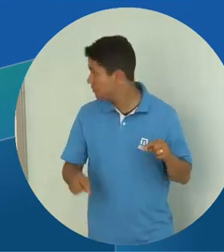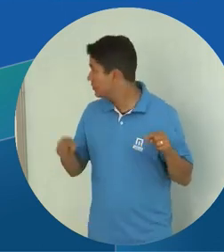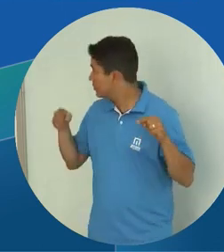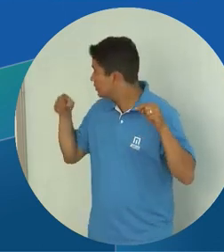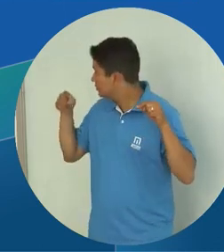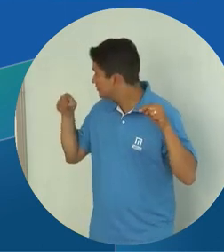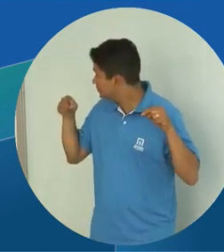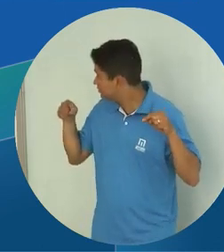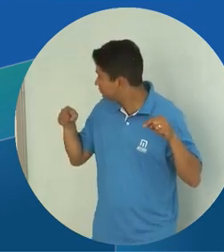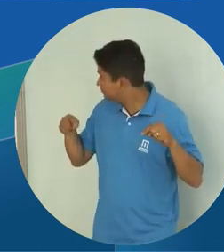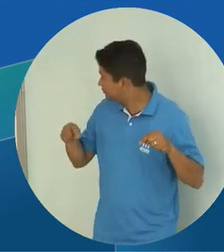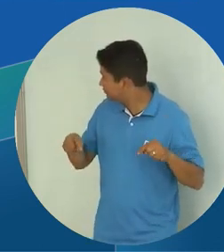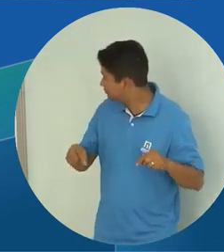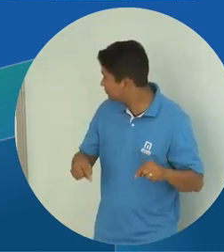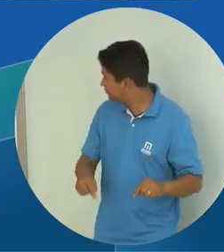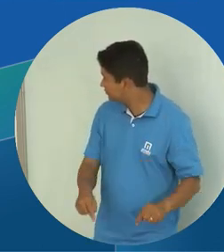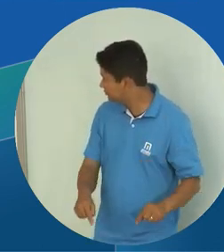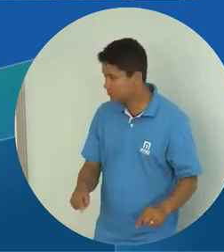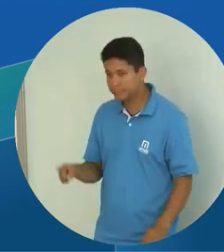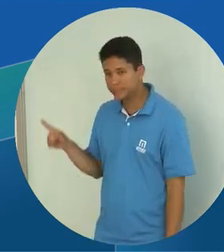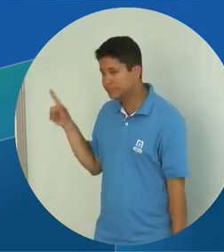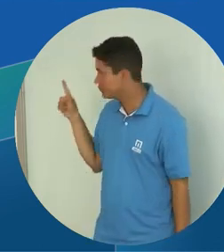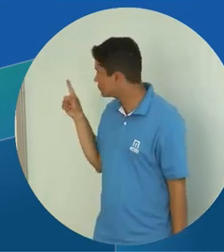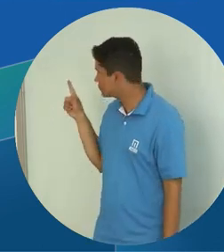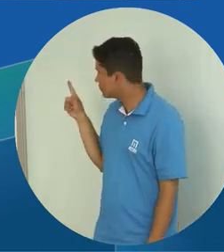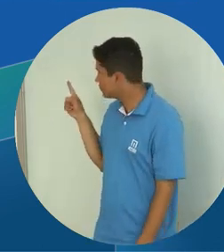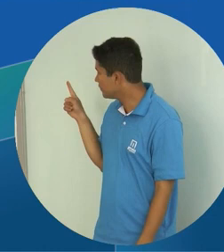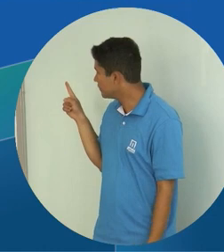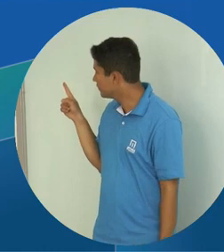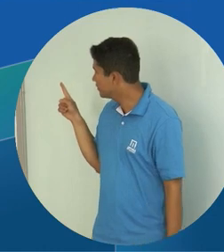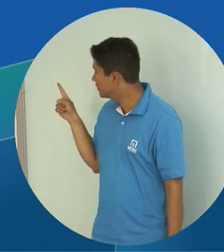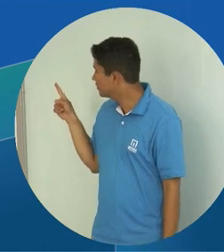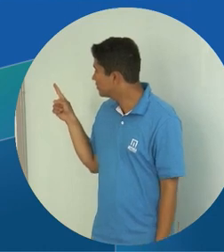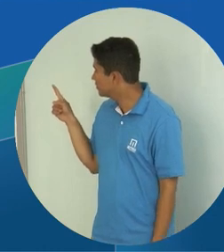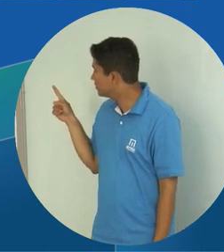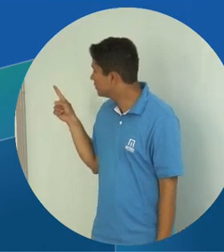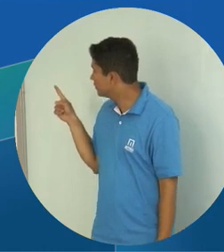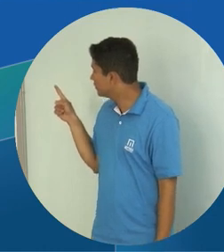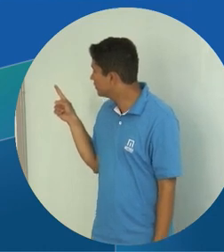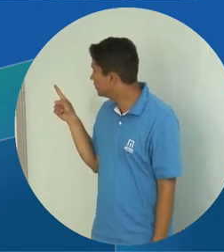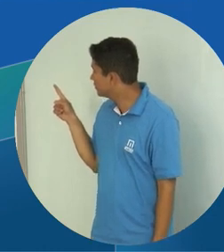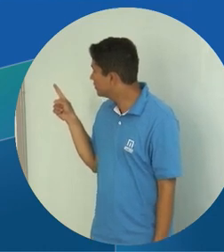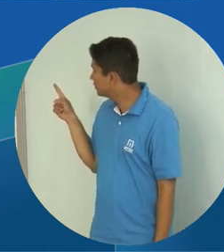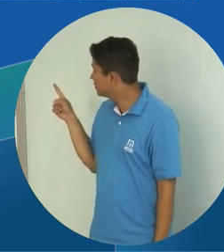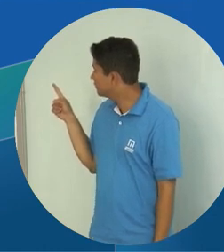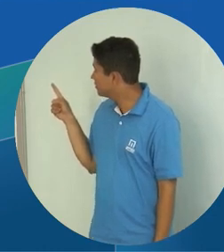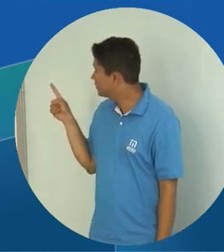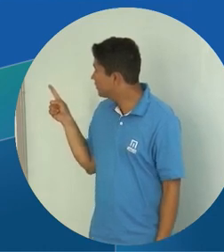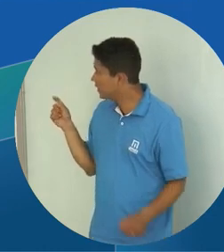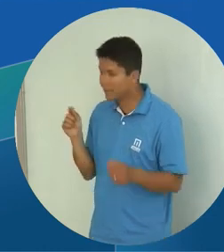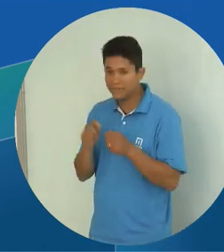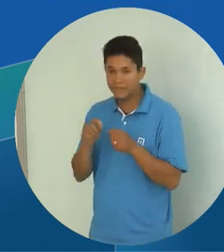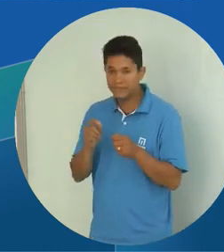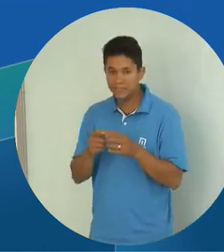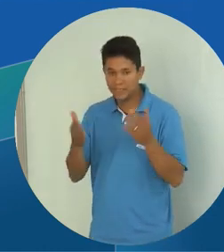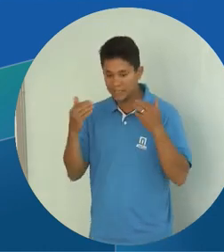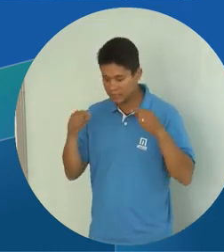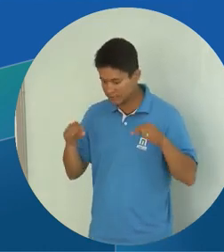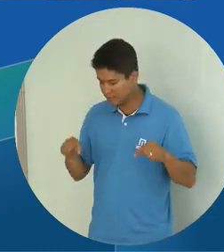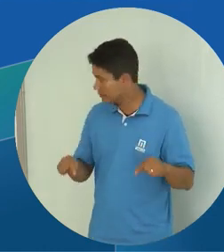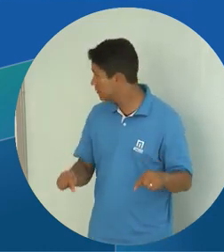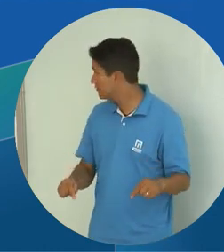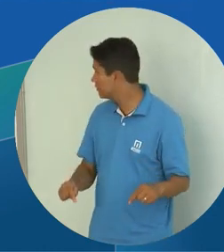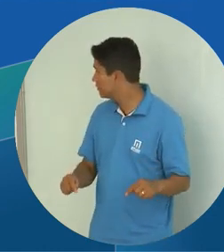injeção. Olha, né, ter noção do quanto o produto andou, a gente está injetando cá atrás, então nós temos uma média aqui de